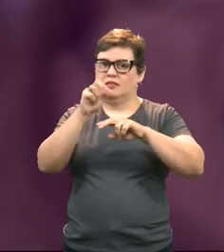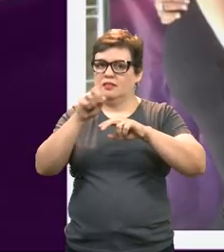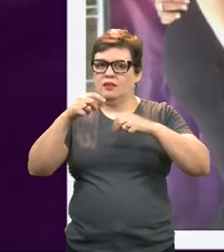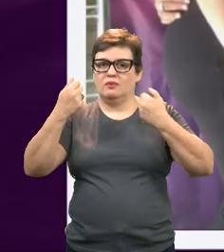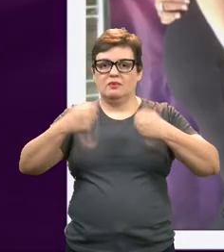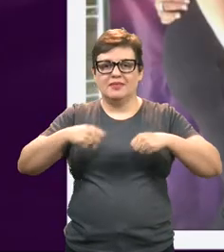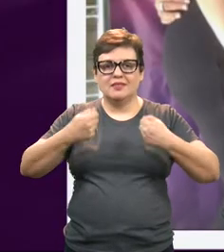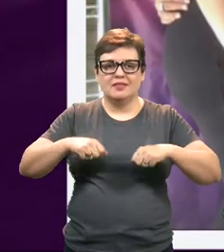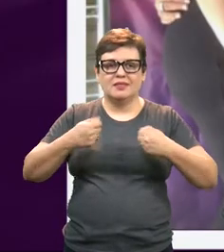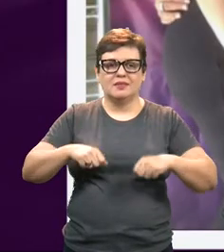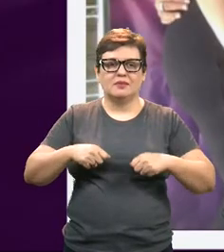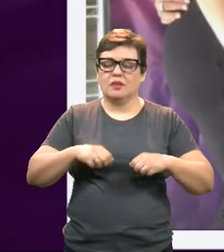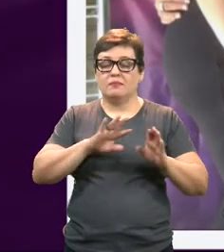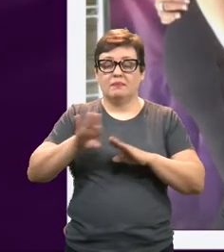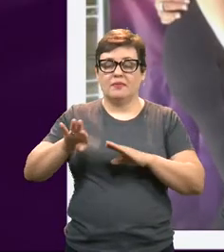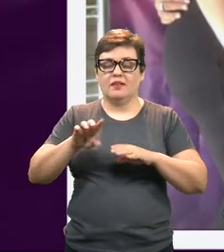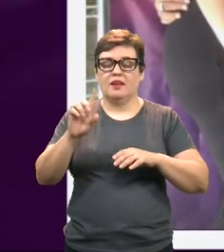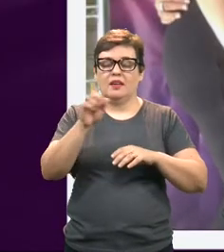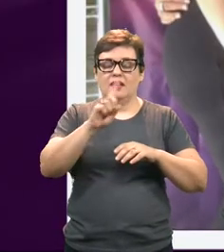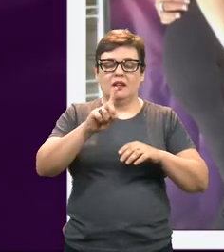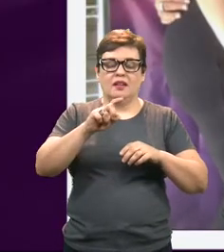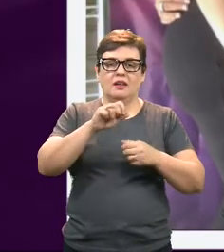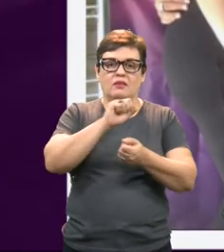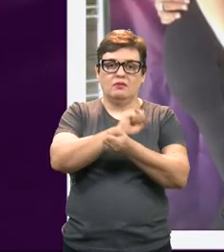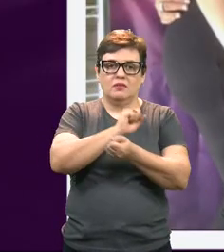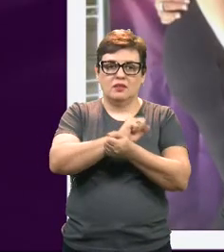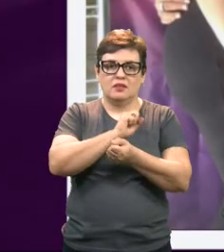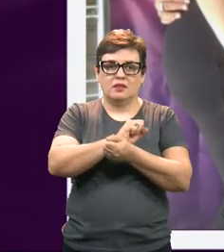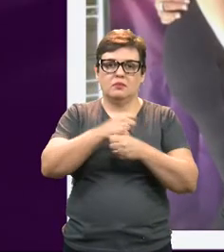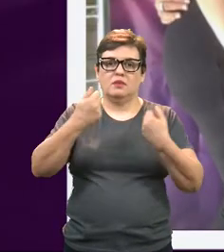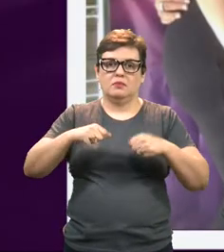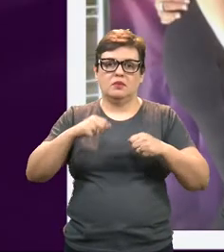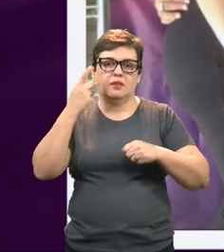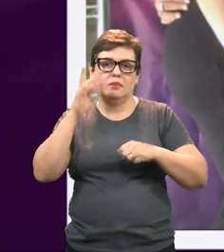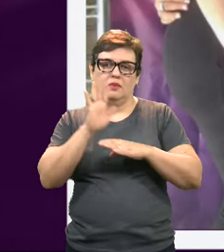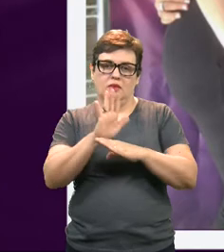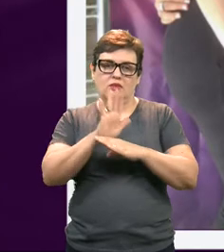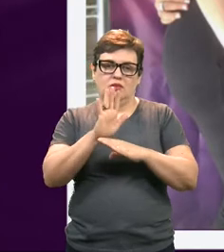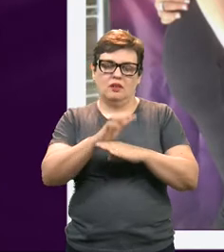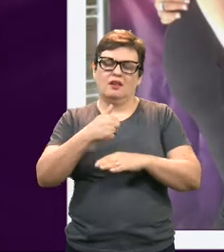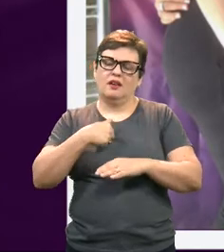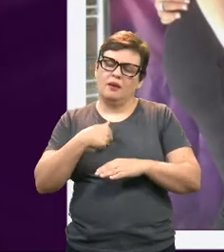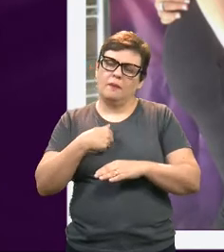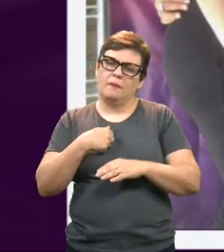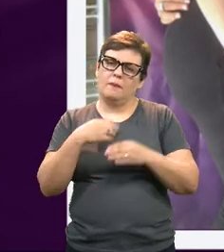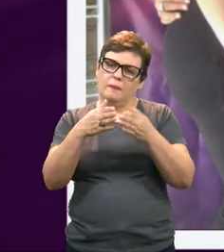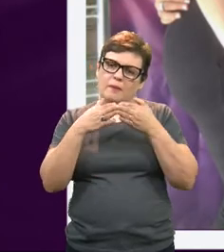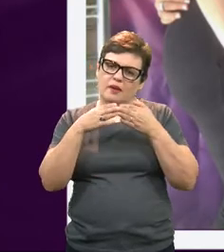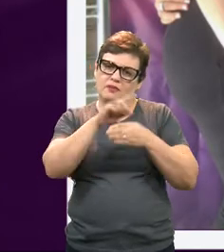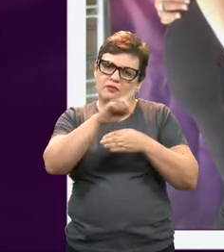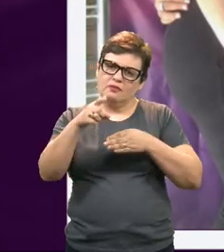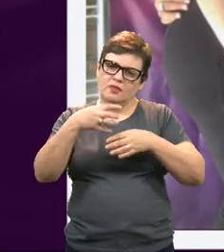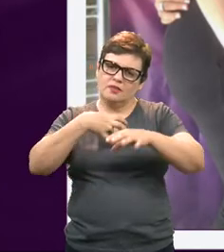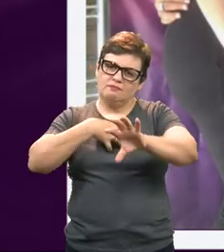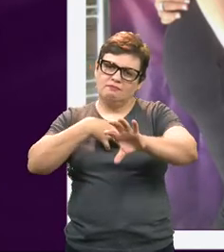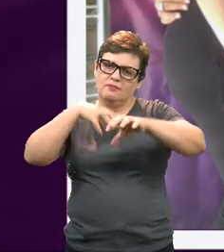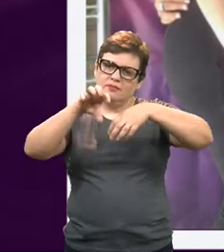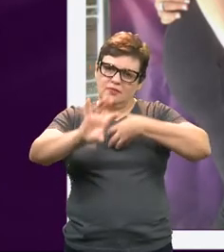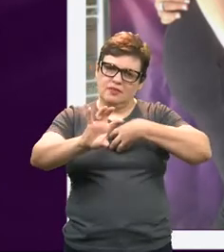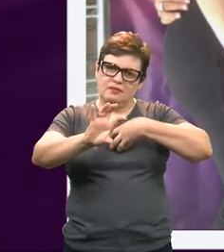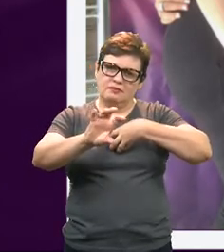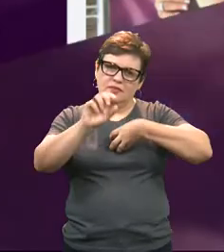apoiar. Né? Então, eu peço a todos que tenham empatia, que consigam olhar o outro com o